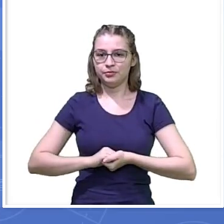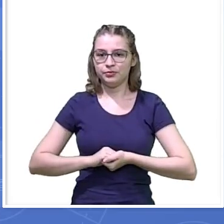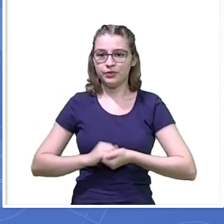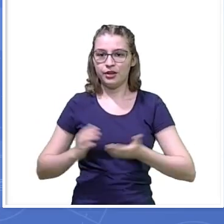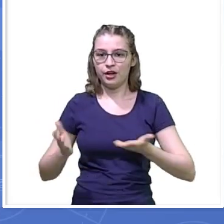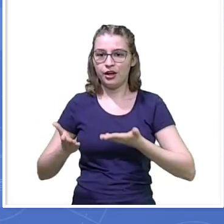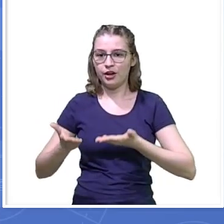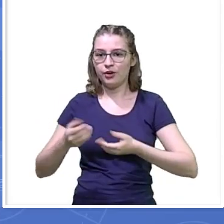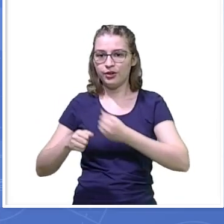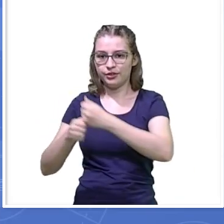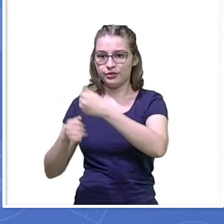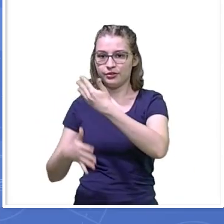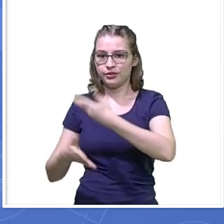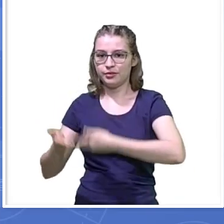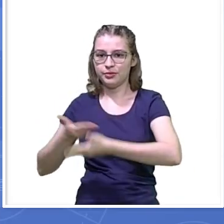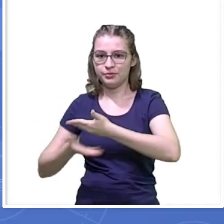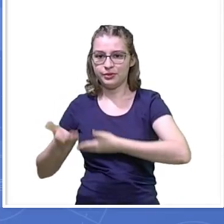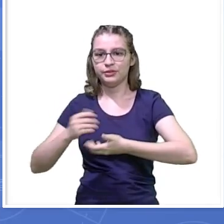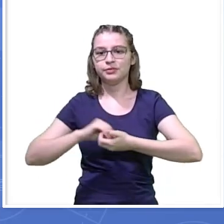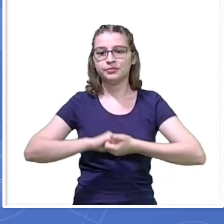volta com um gabarito. Vamos lá.